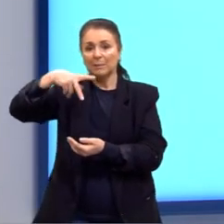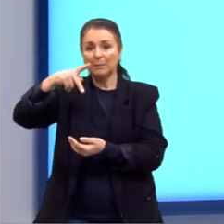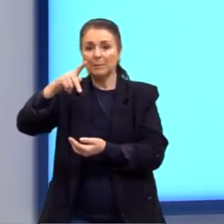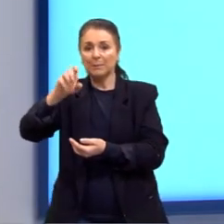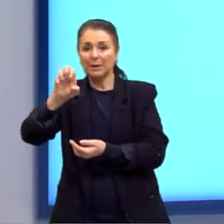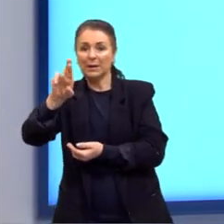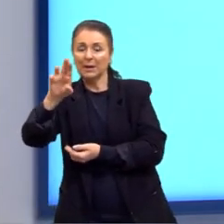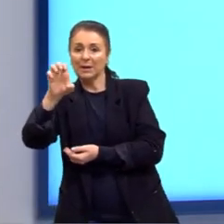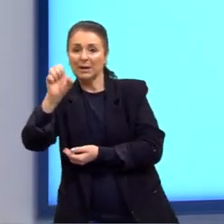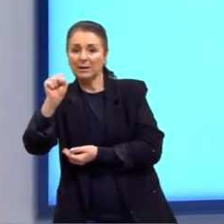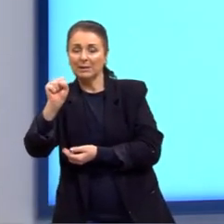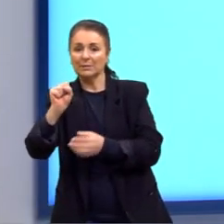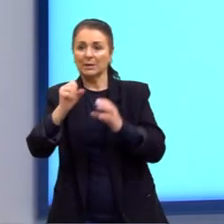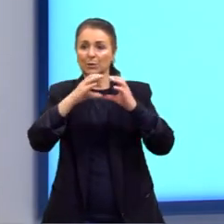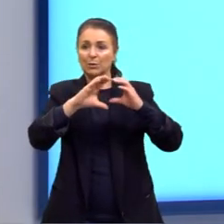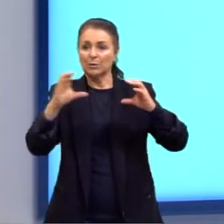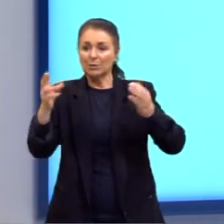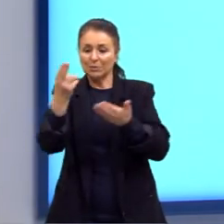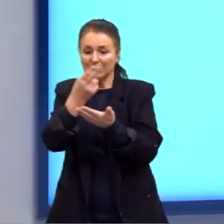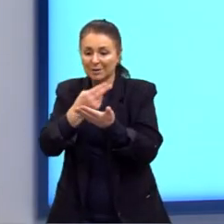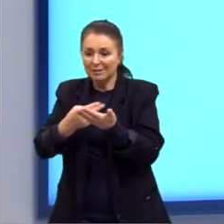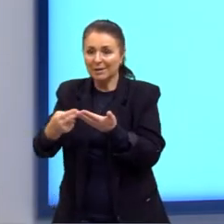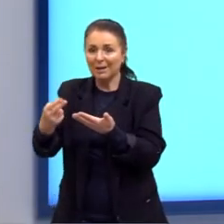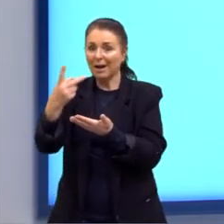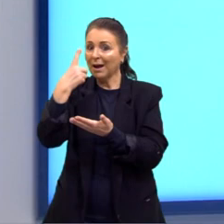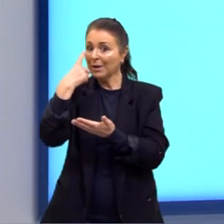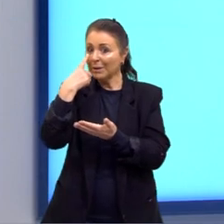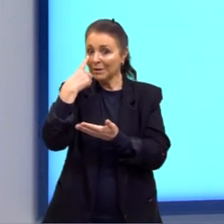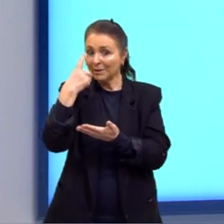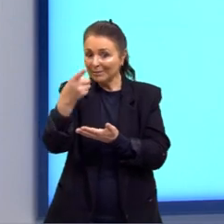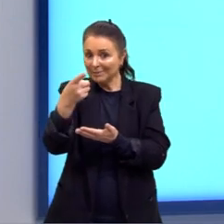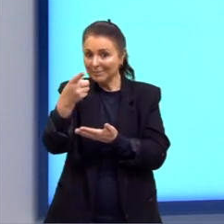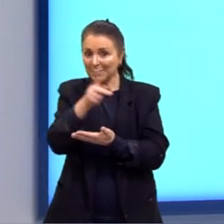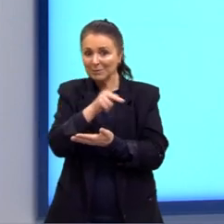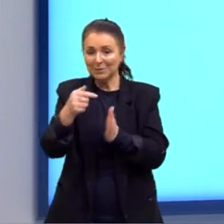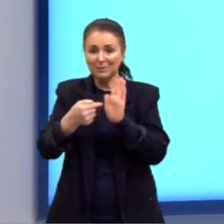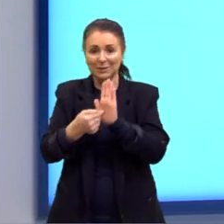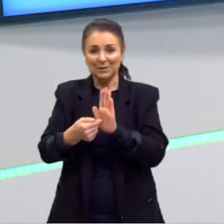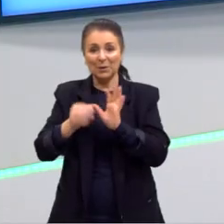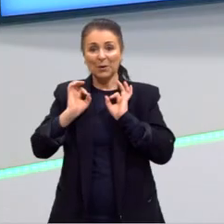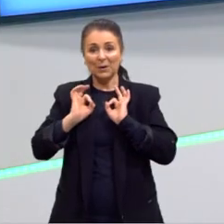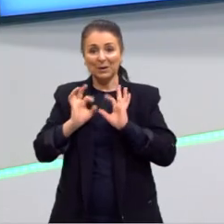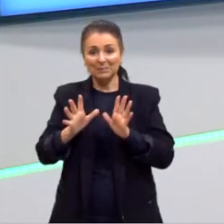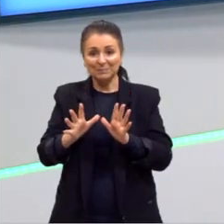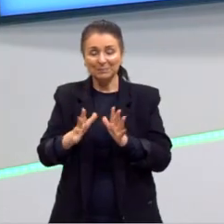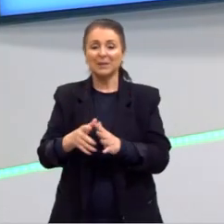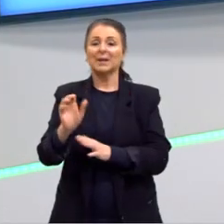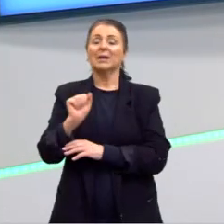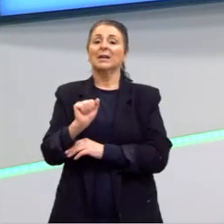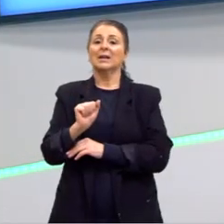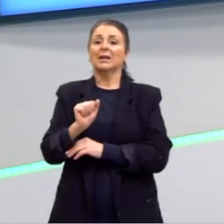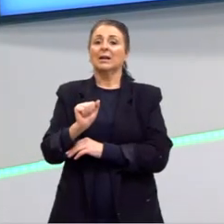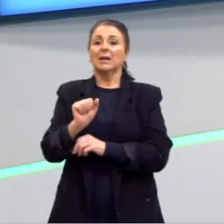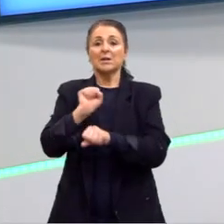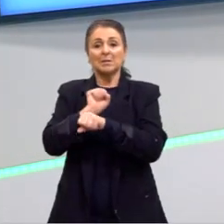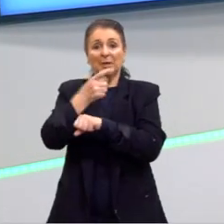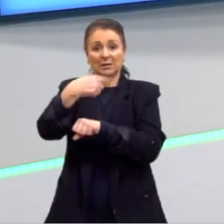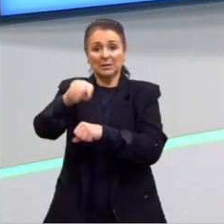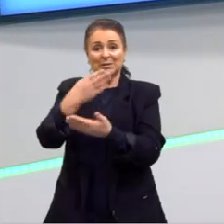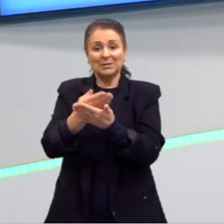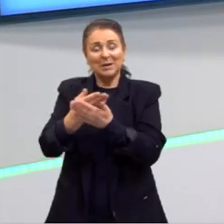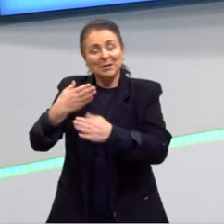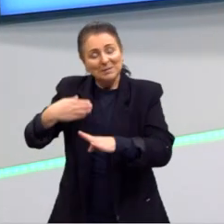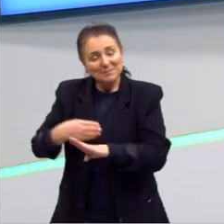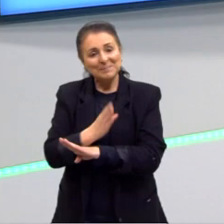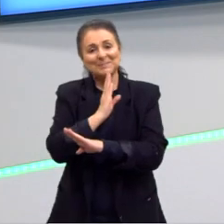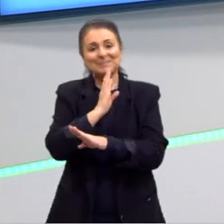corrente o circuito a gente for desenhar e vai ficar desta forma aqui certo pessoal eu espero vocês nas próximas aulas